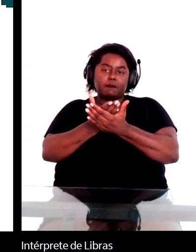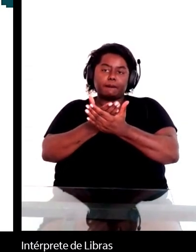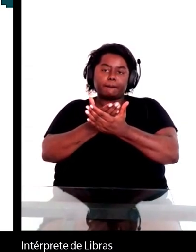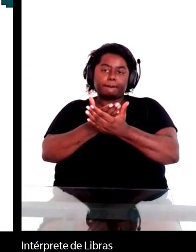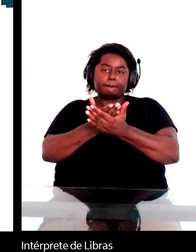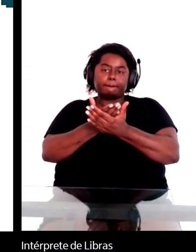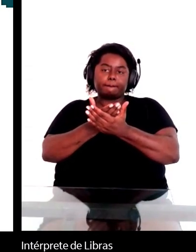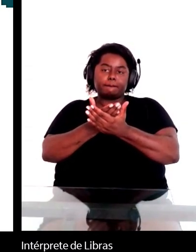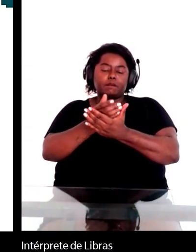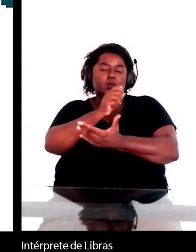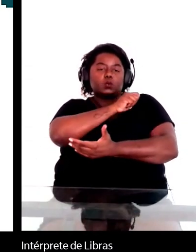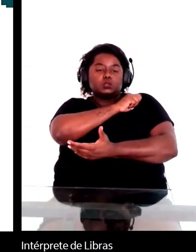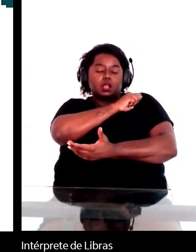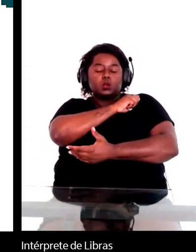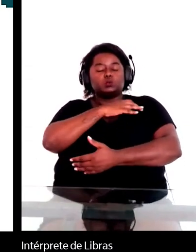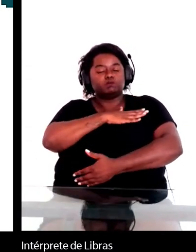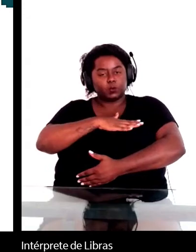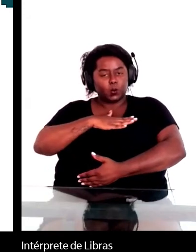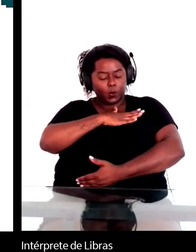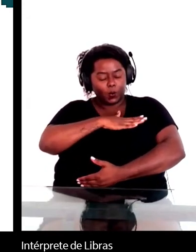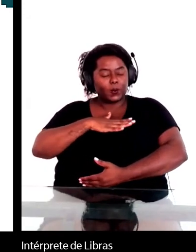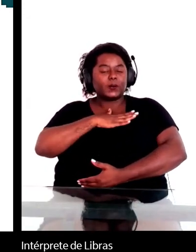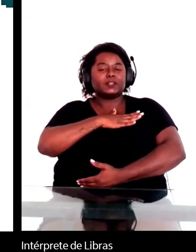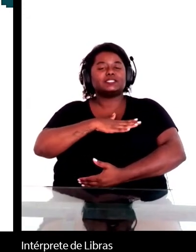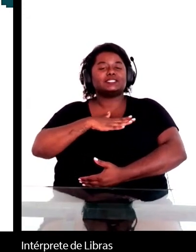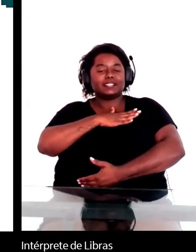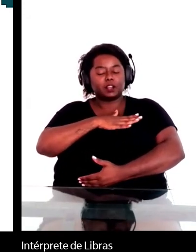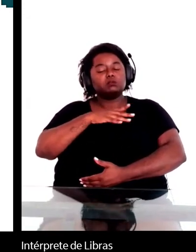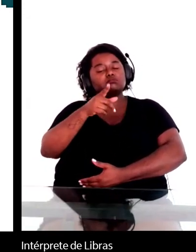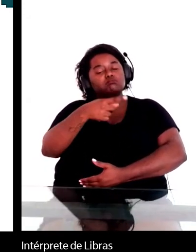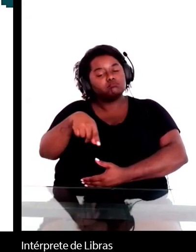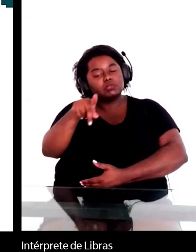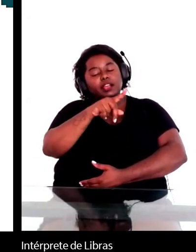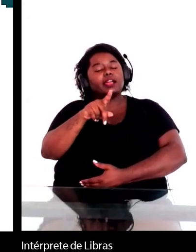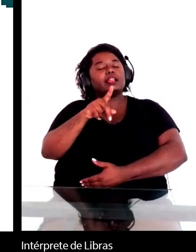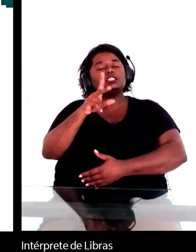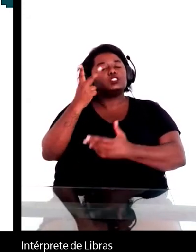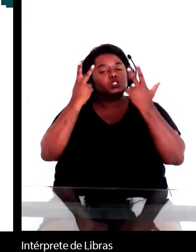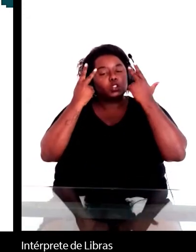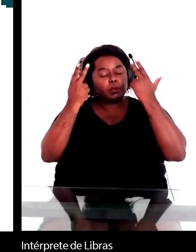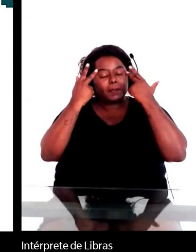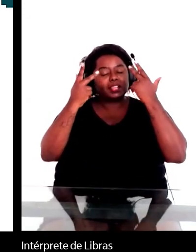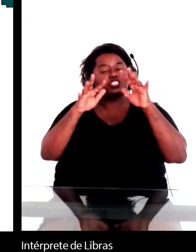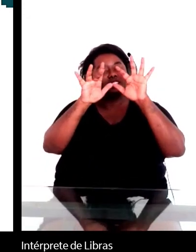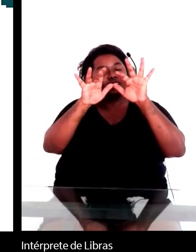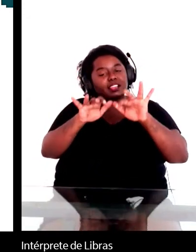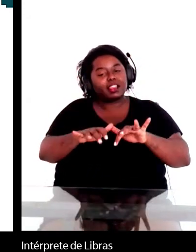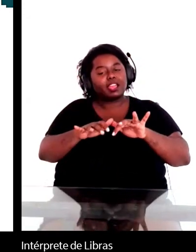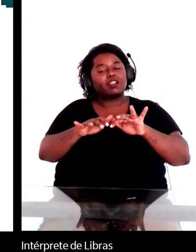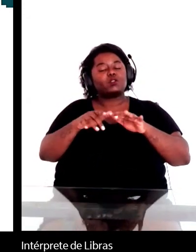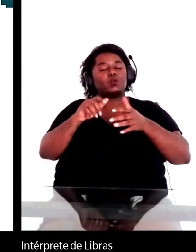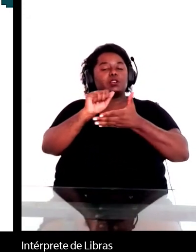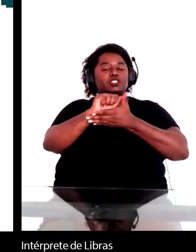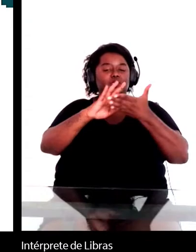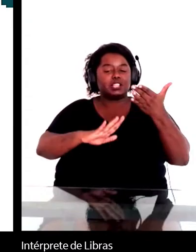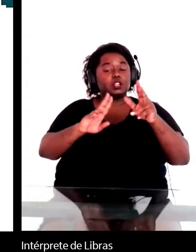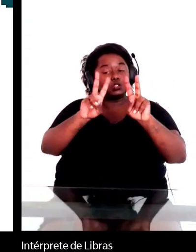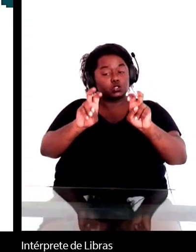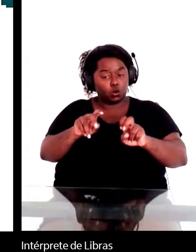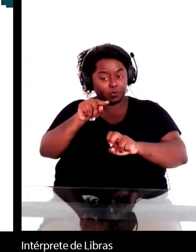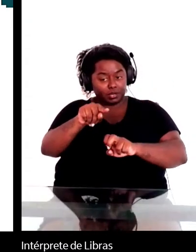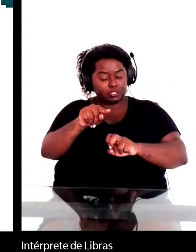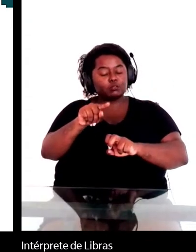que os alunos gostam bastante, acabam escrevendo seus trabalhos sobre esse assunto, é uma aula em que eu comparo a